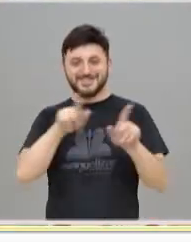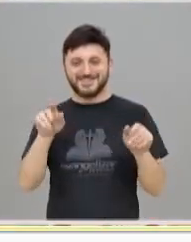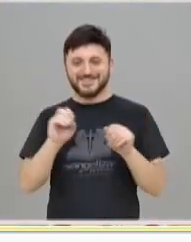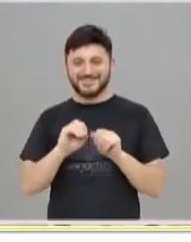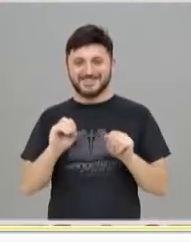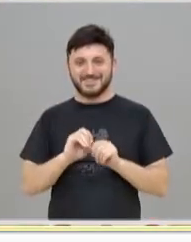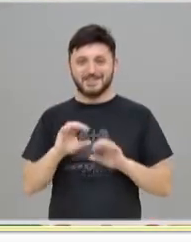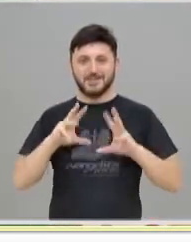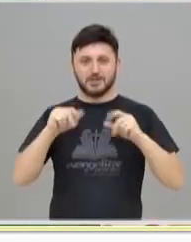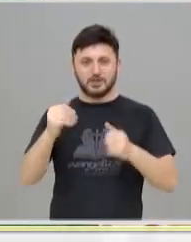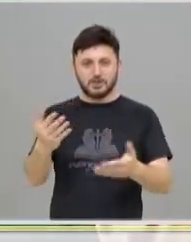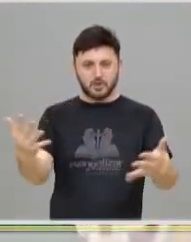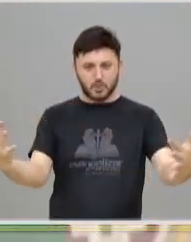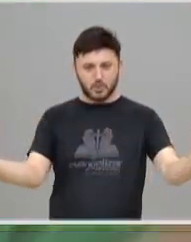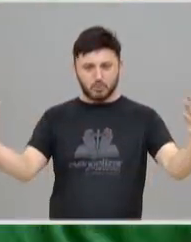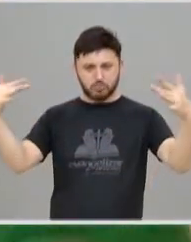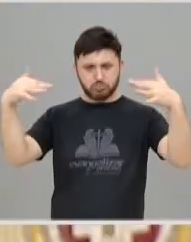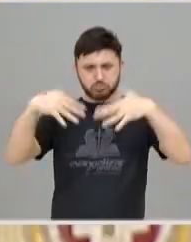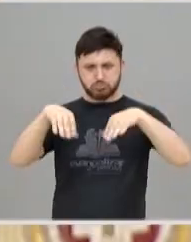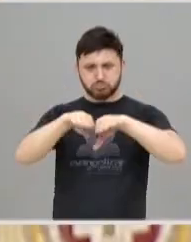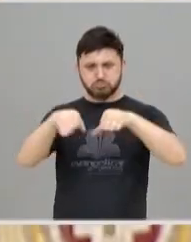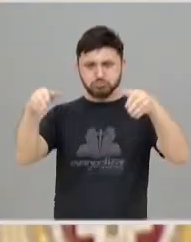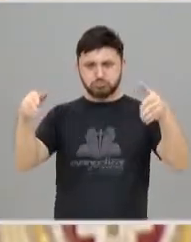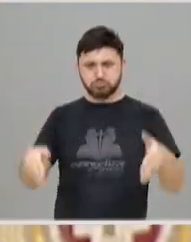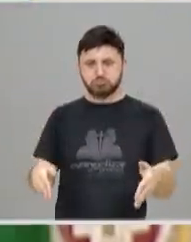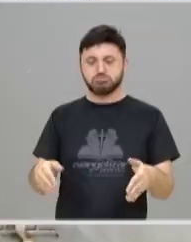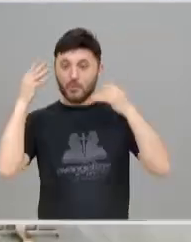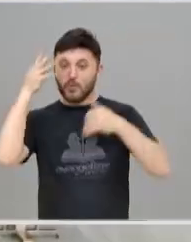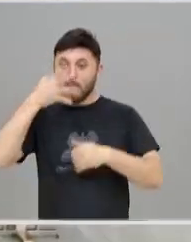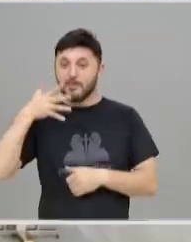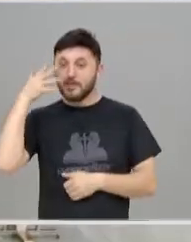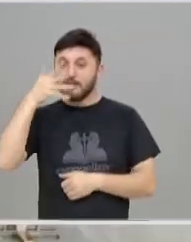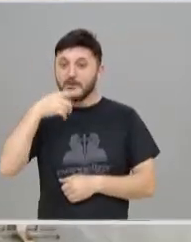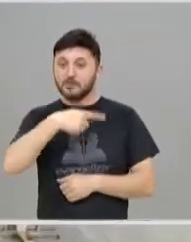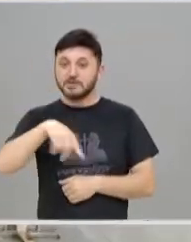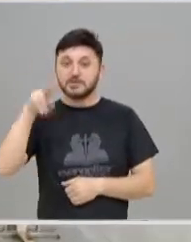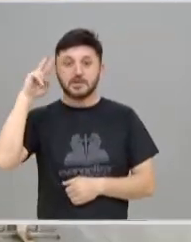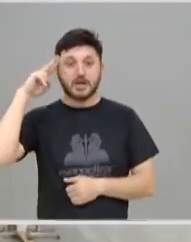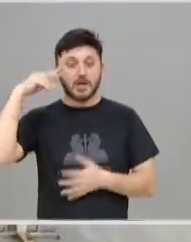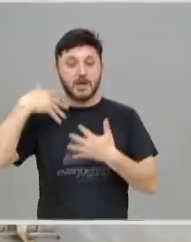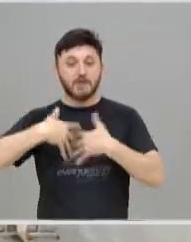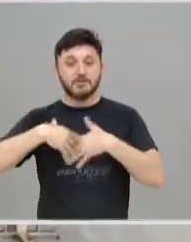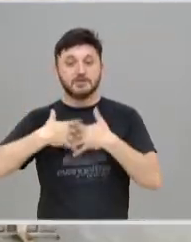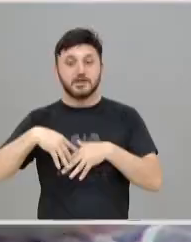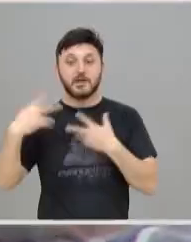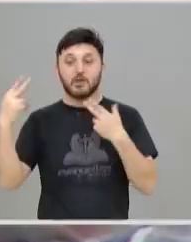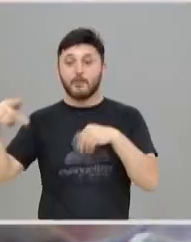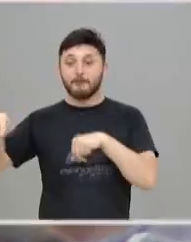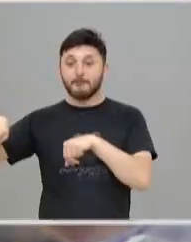favor, todos venham aqui, no meio da homilia, por gentileza. Pai,